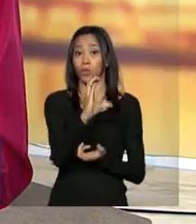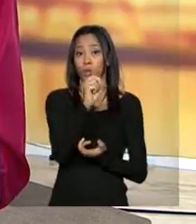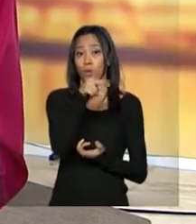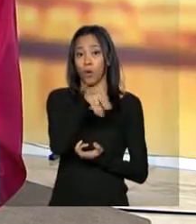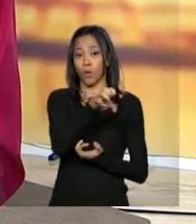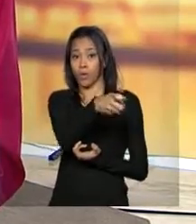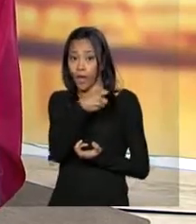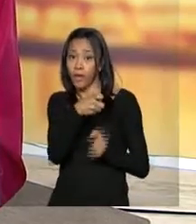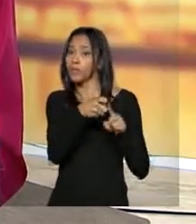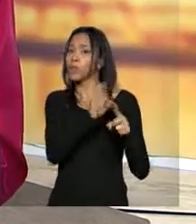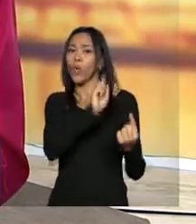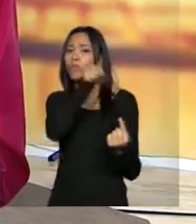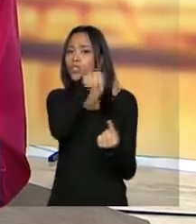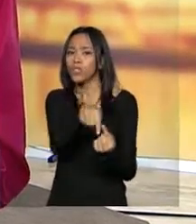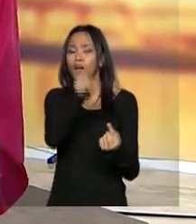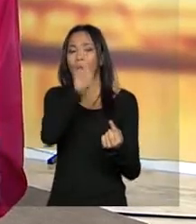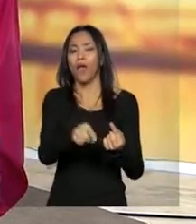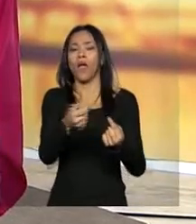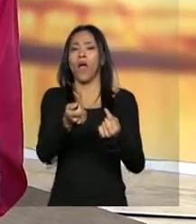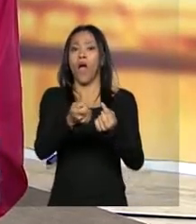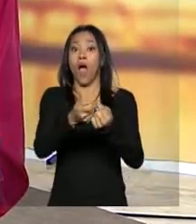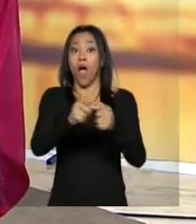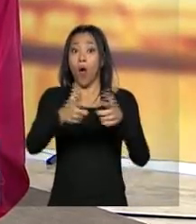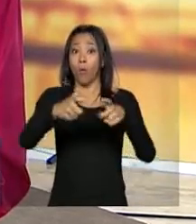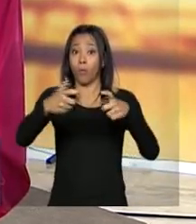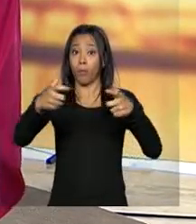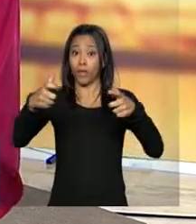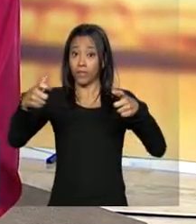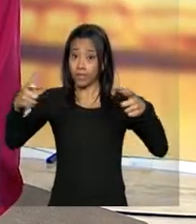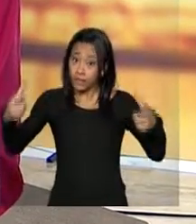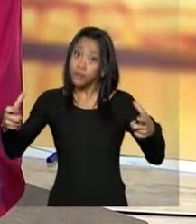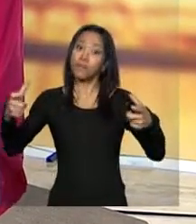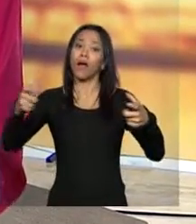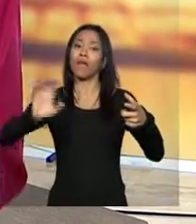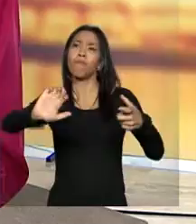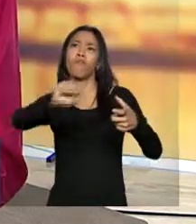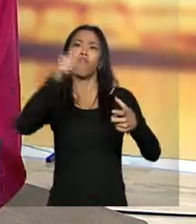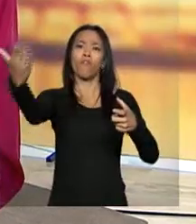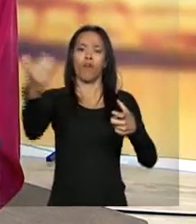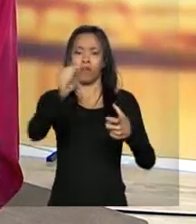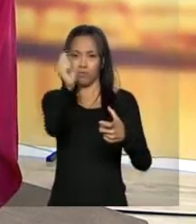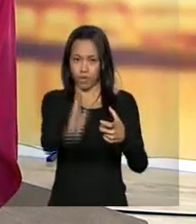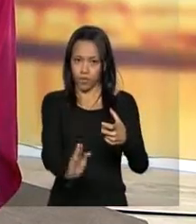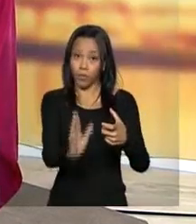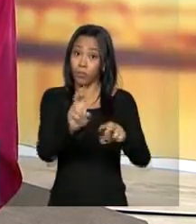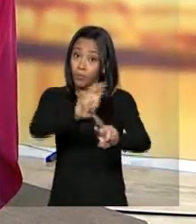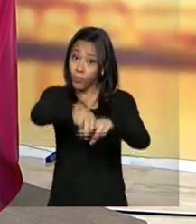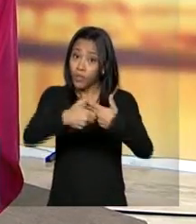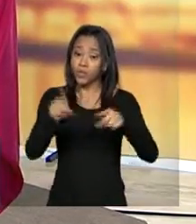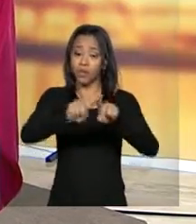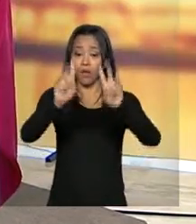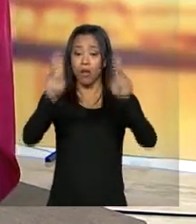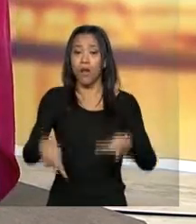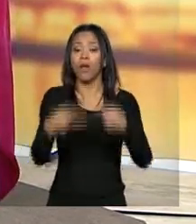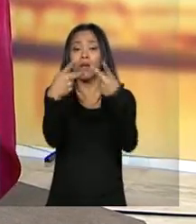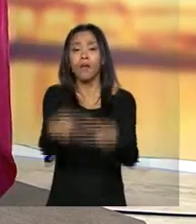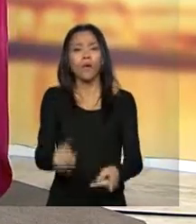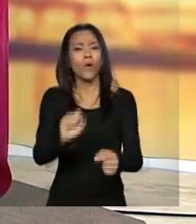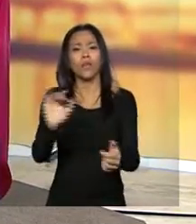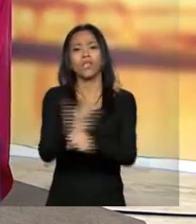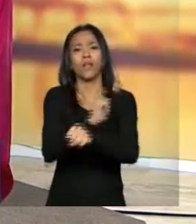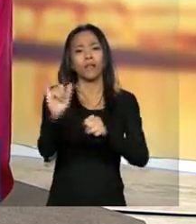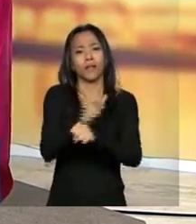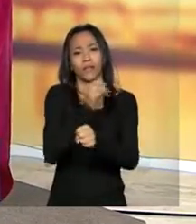Privado, que a meta seria aumentar a competitividade do país lá fora. Para isso, o novo plano deve incluir ações ligadas